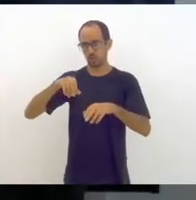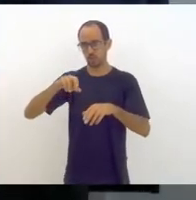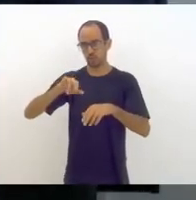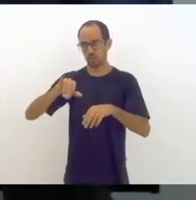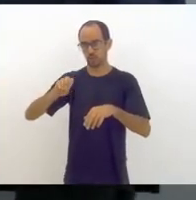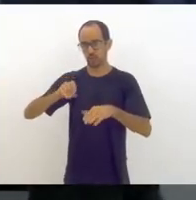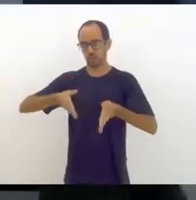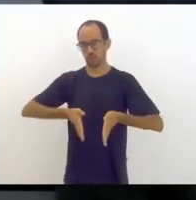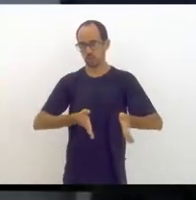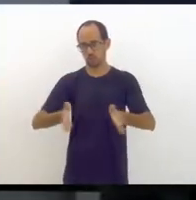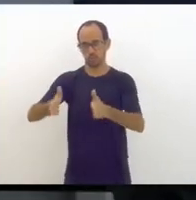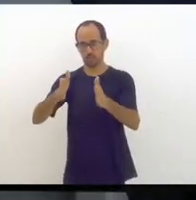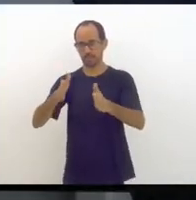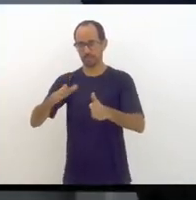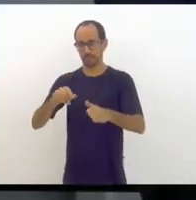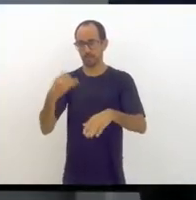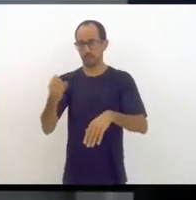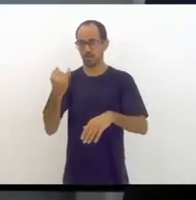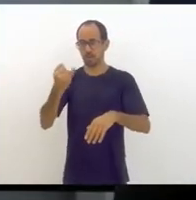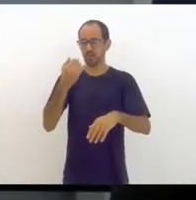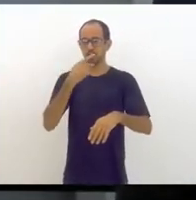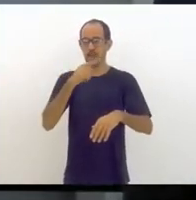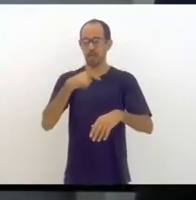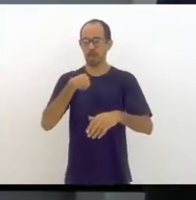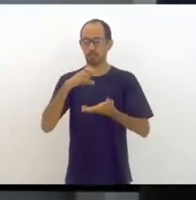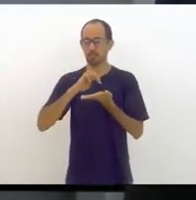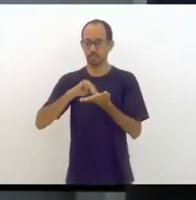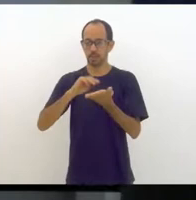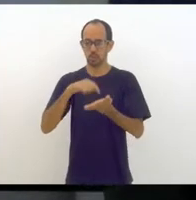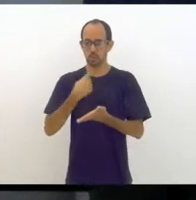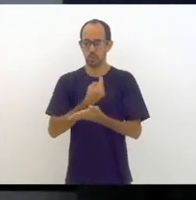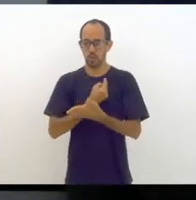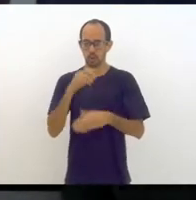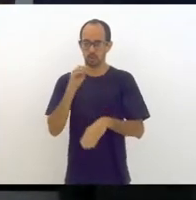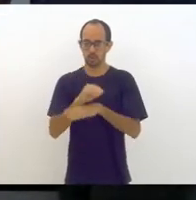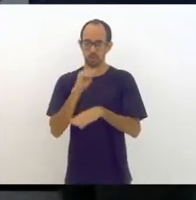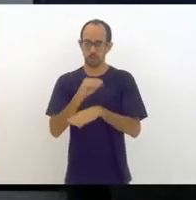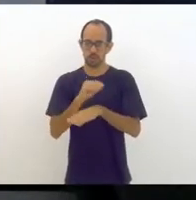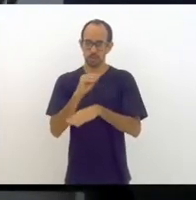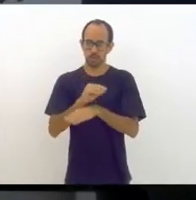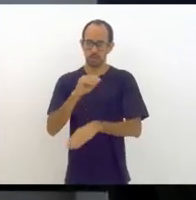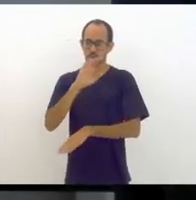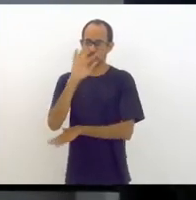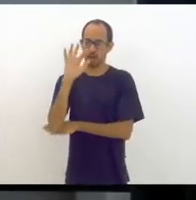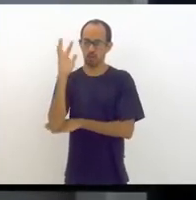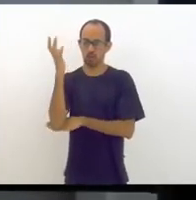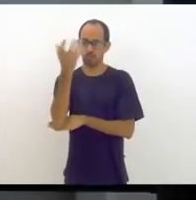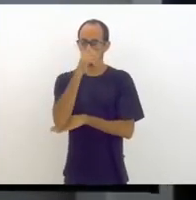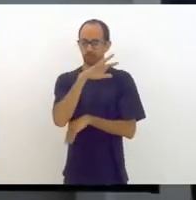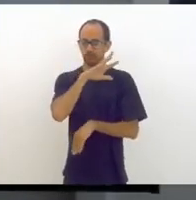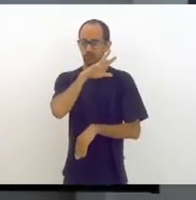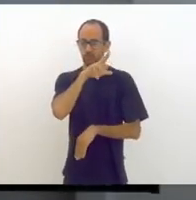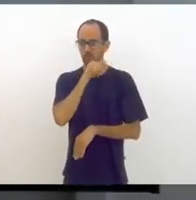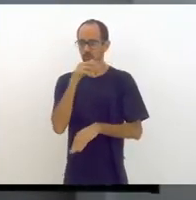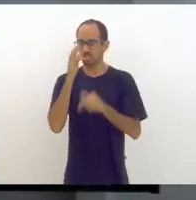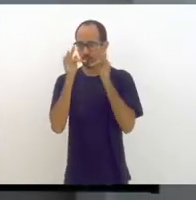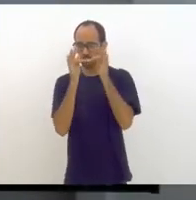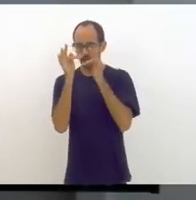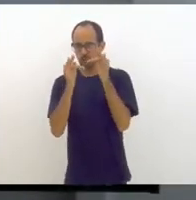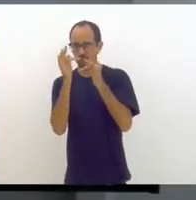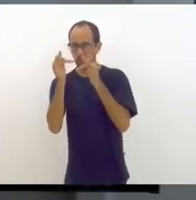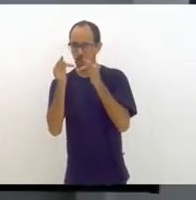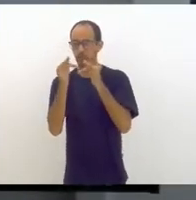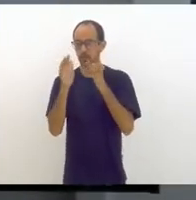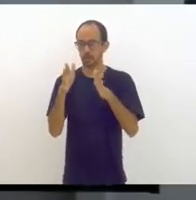É importante destacar que a nossa missão é proteger o patrimônio da fauna e flora, características do Rio Paraíba do Sul, por meio de ações de